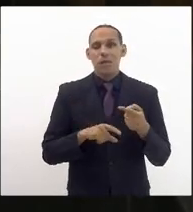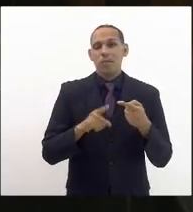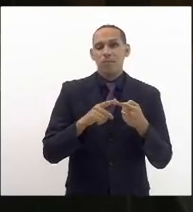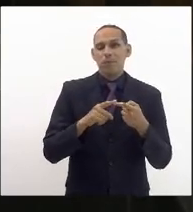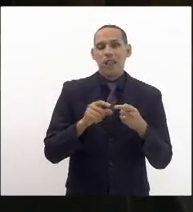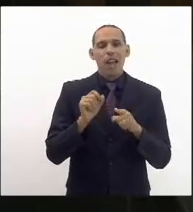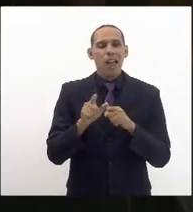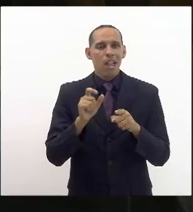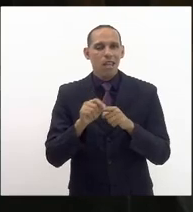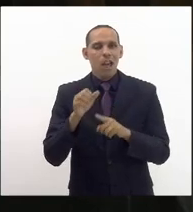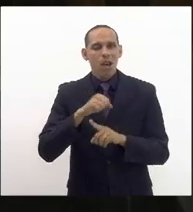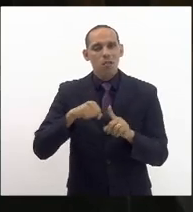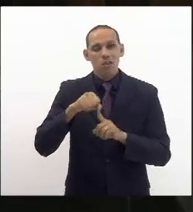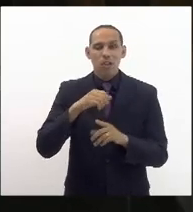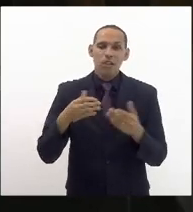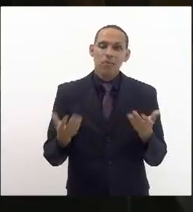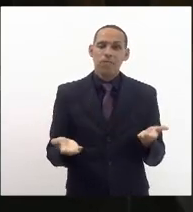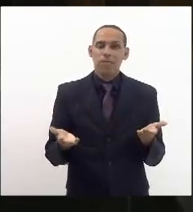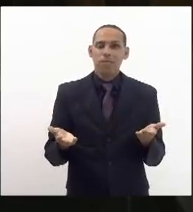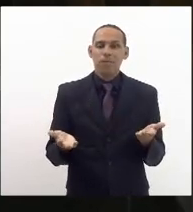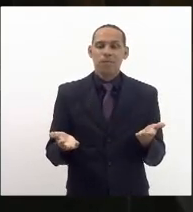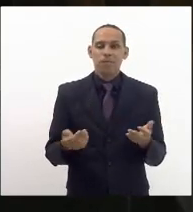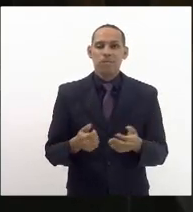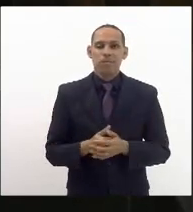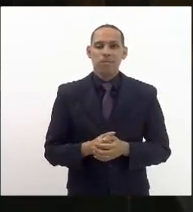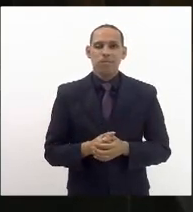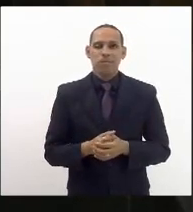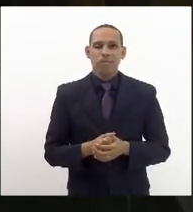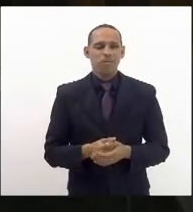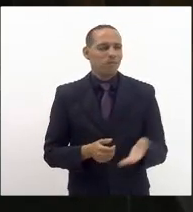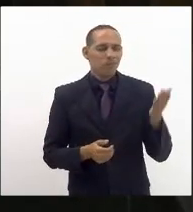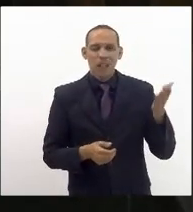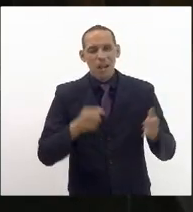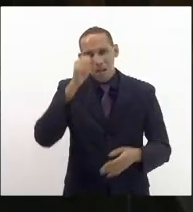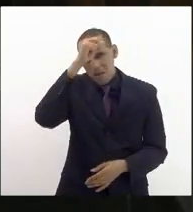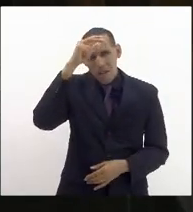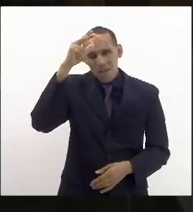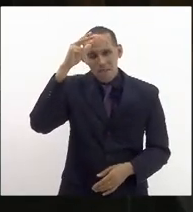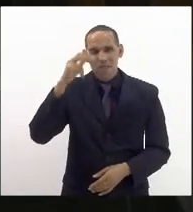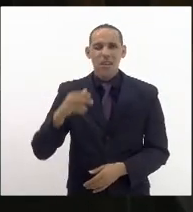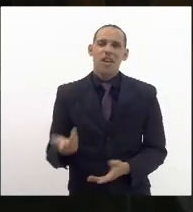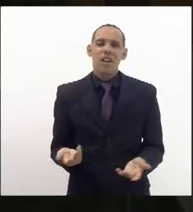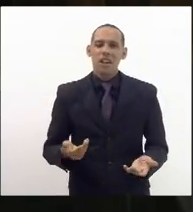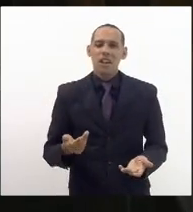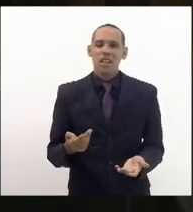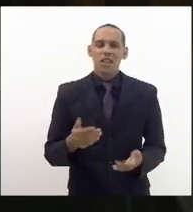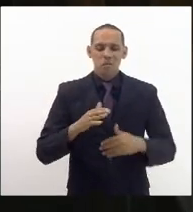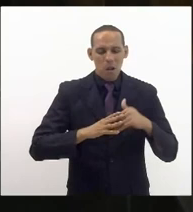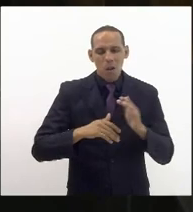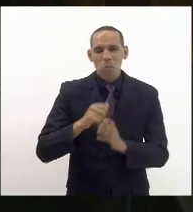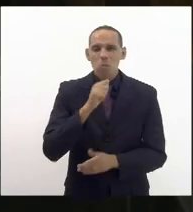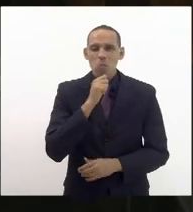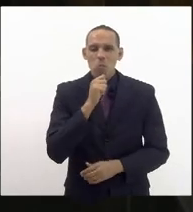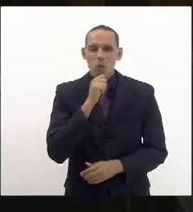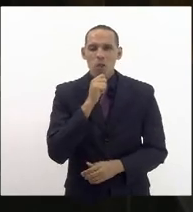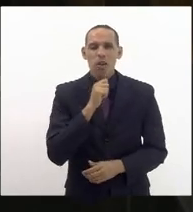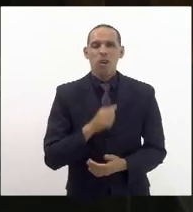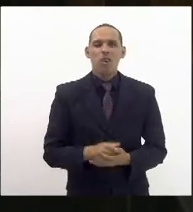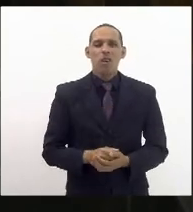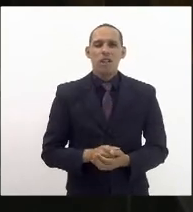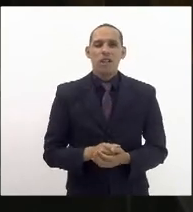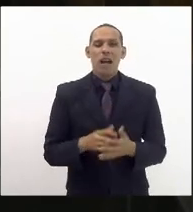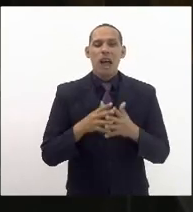aluguel social. Ou seja, a molecagem do prefeito, a covardia, a incompetência do prefeito